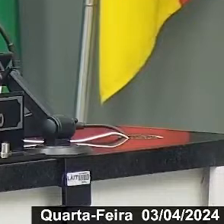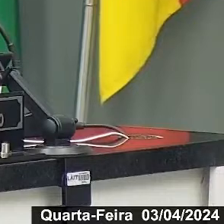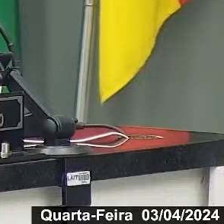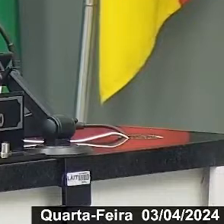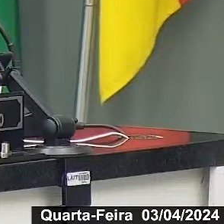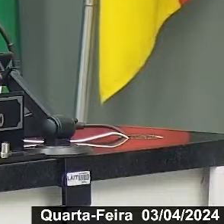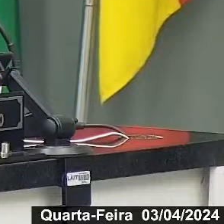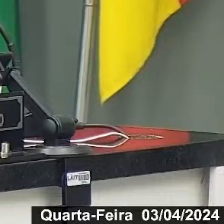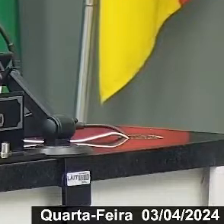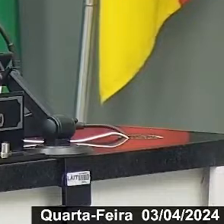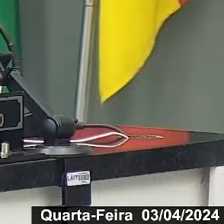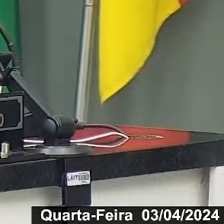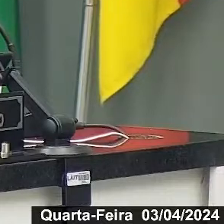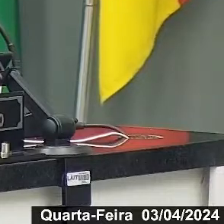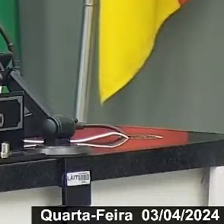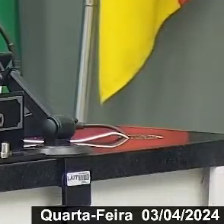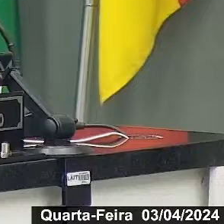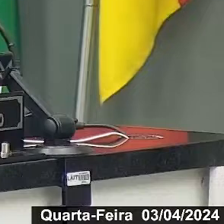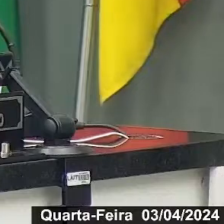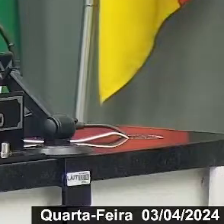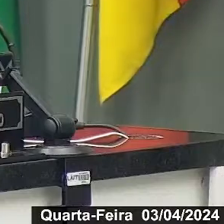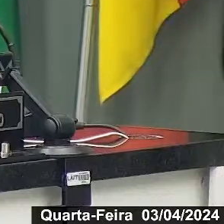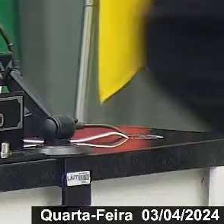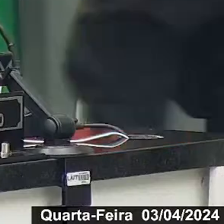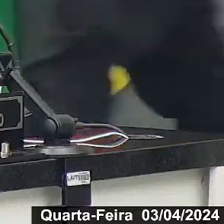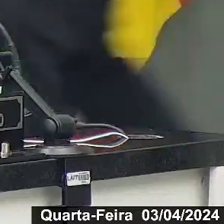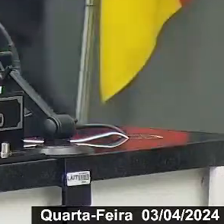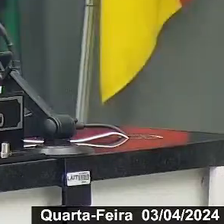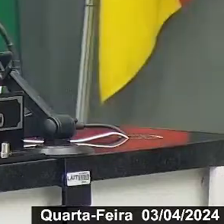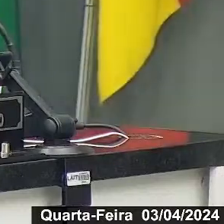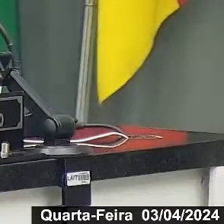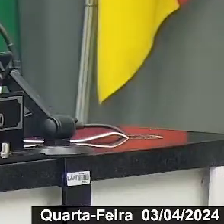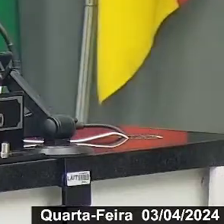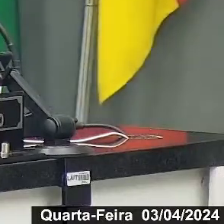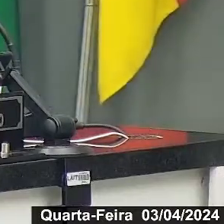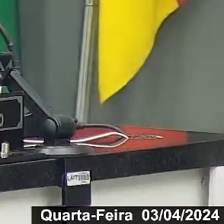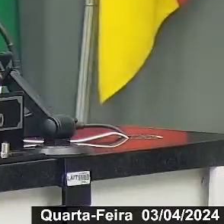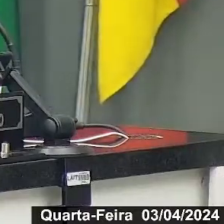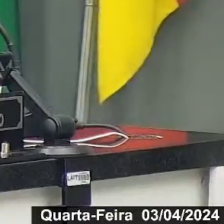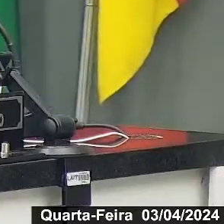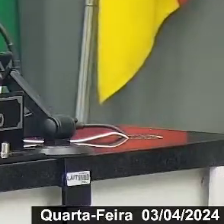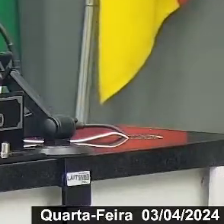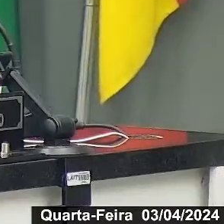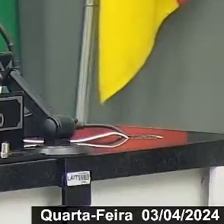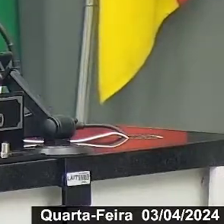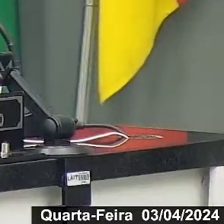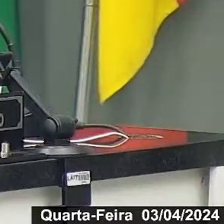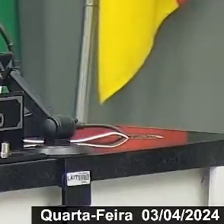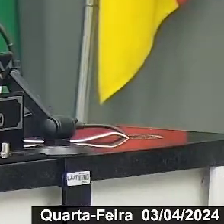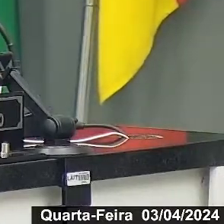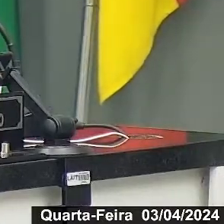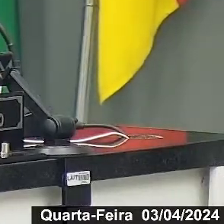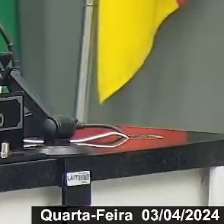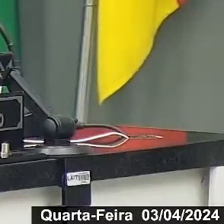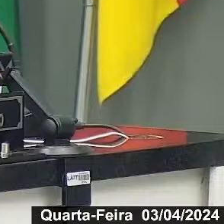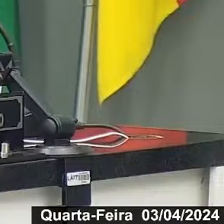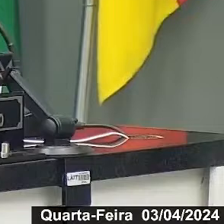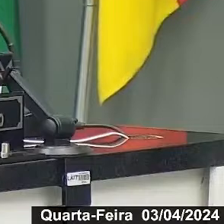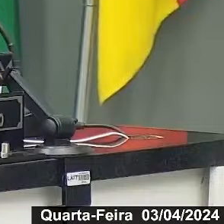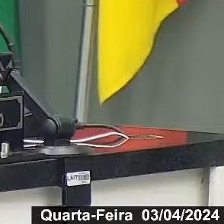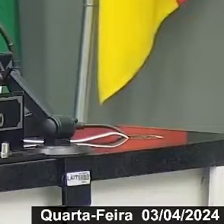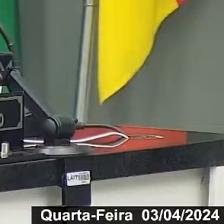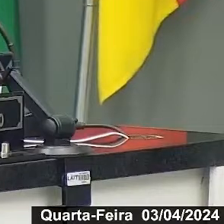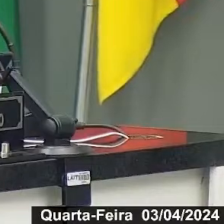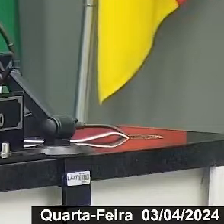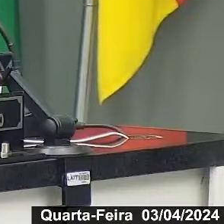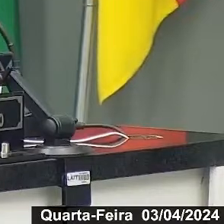está na hora da gente notificar, está na hora da gente multar. E não tem que ninguém tentar ajudar quando multar essas